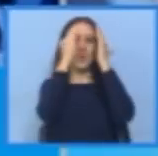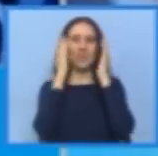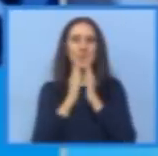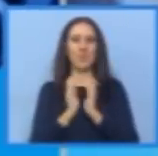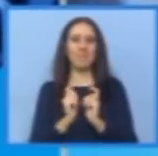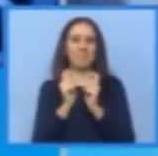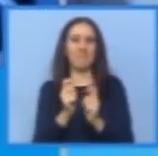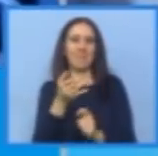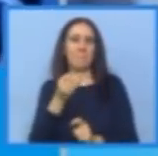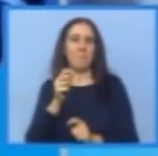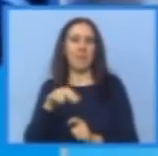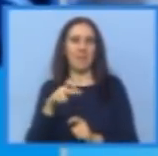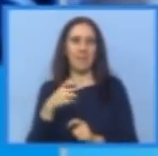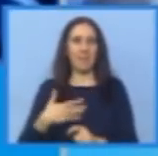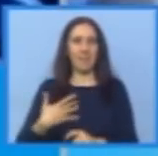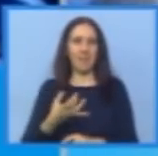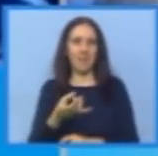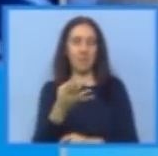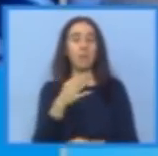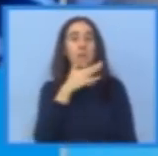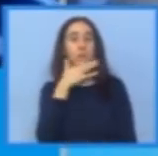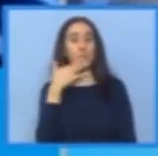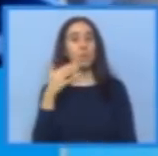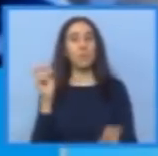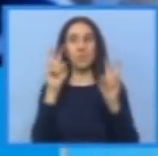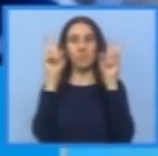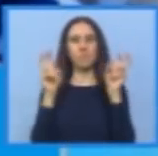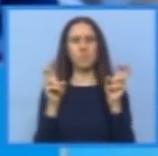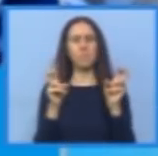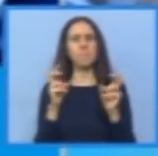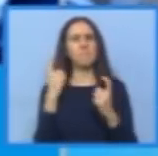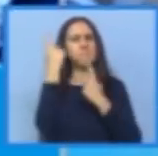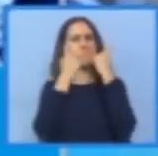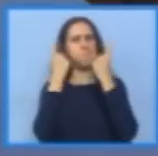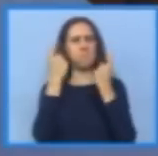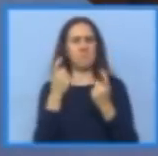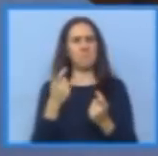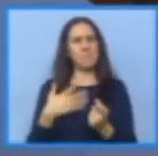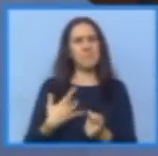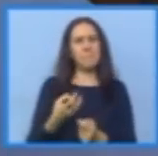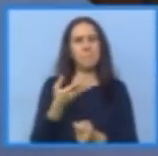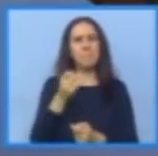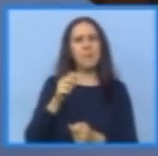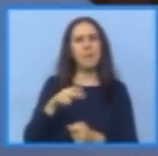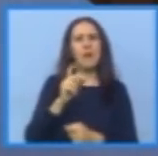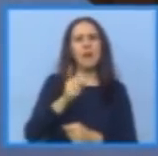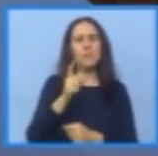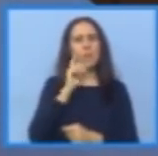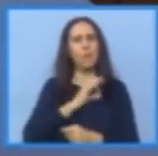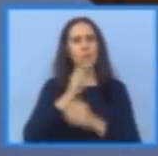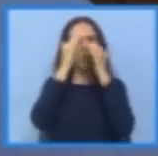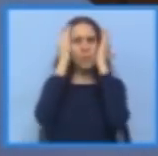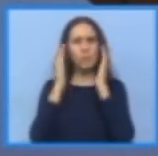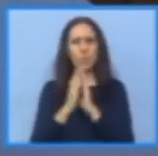Pena. É curioso porque olhamos para esta invocação e perguntamos, mas o que é a pena de Nossa Senhora? E realmente aparecem lá